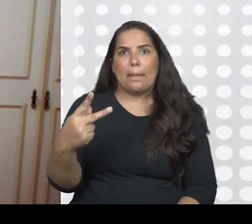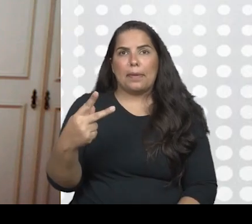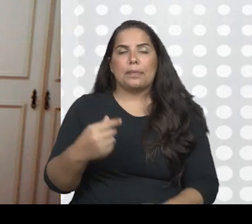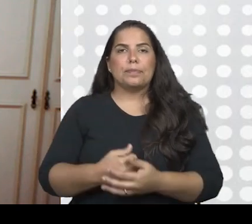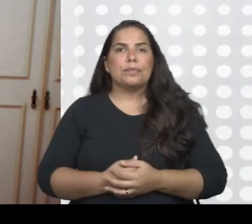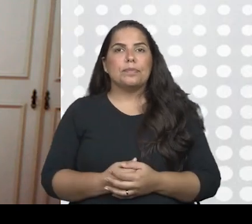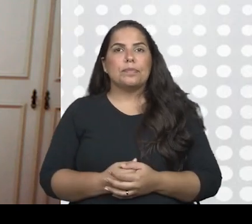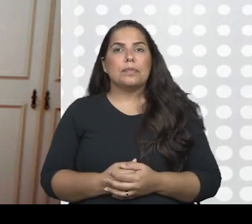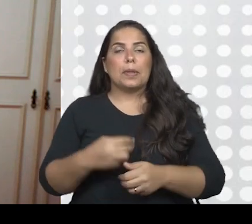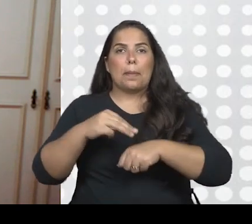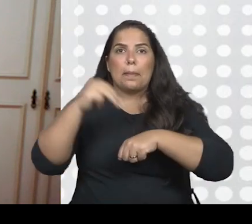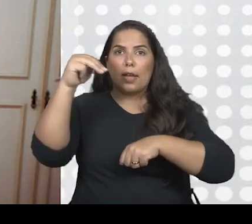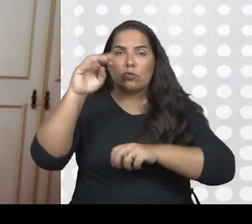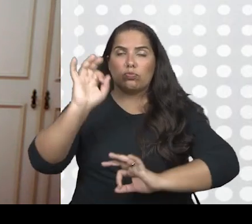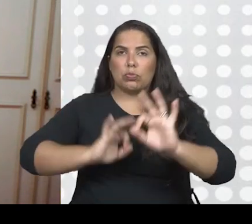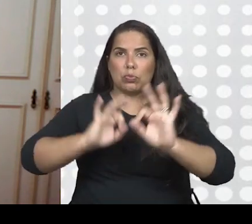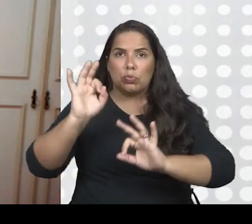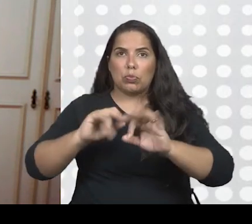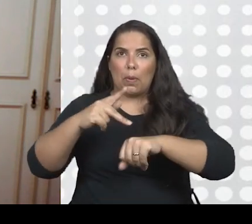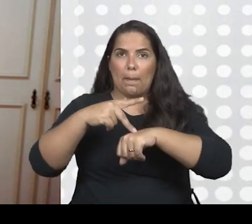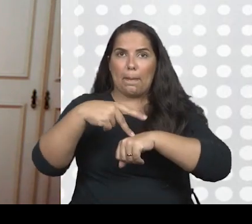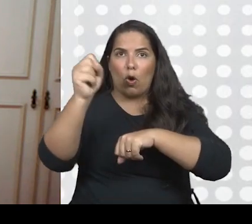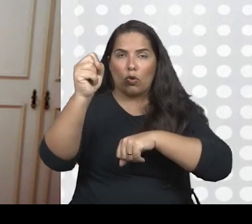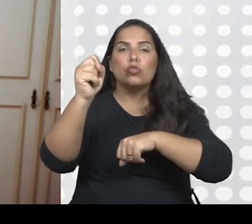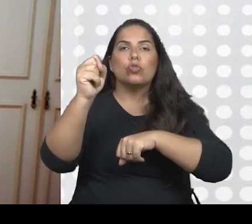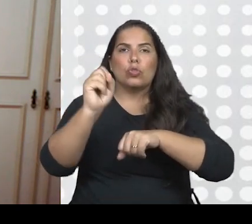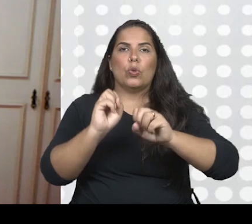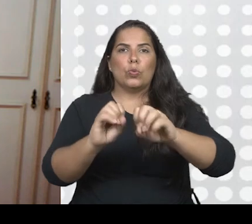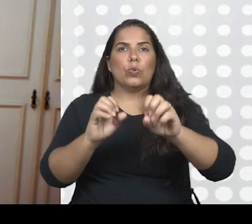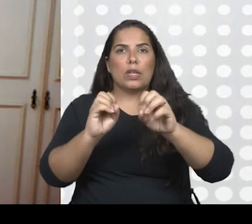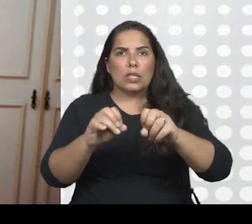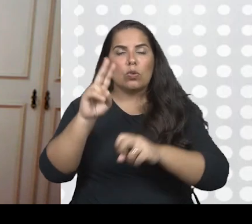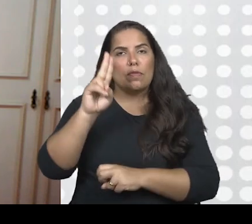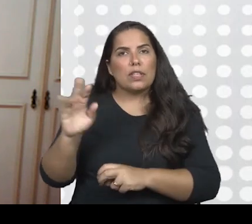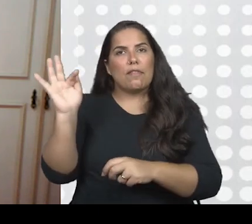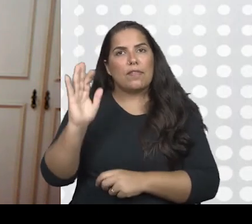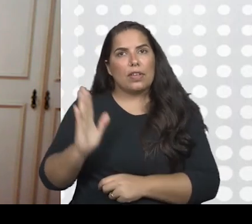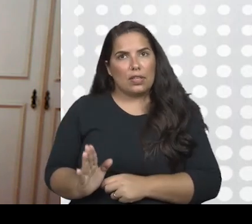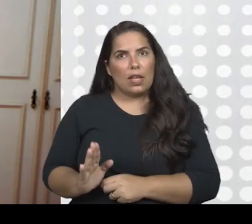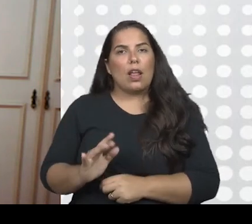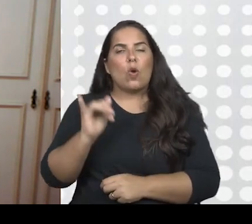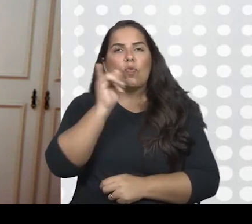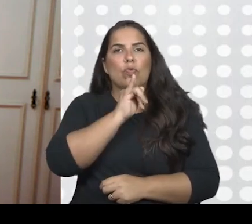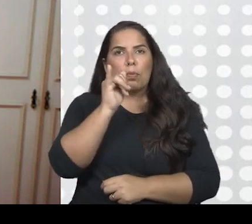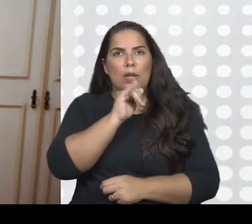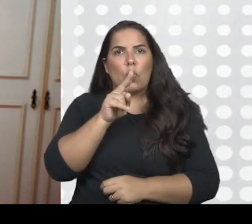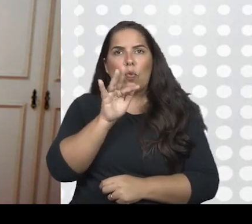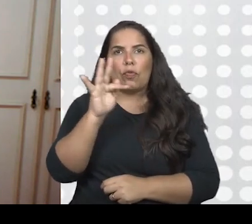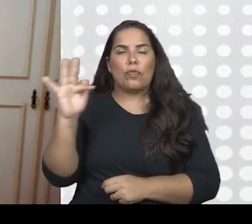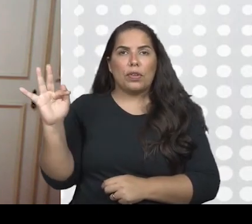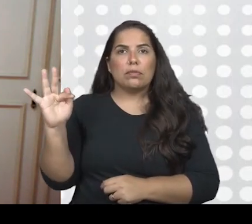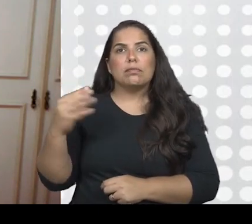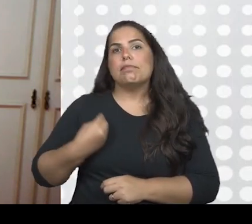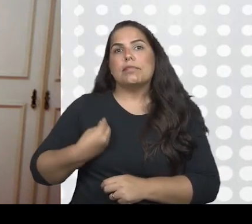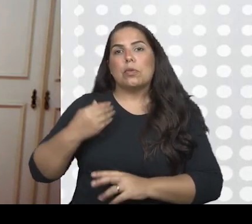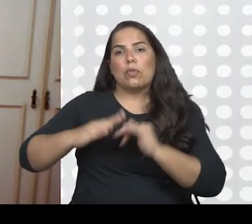UERJ, é mestre pelo programa de pós-graduação em Educação da Universidade Federal Fluminense, a UF,